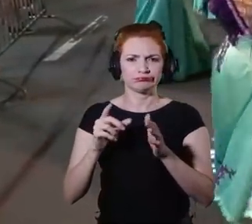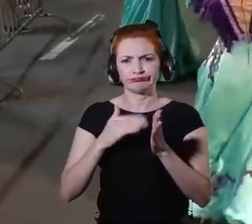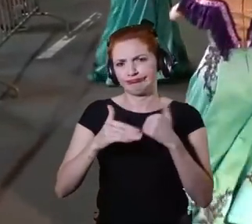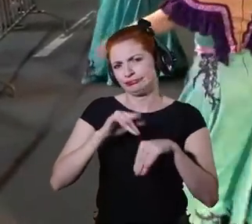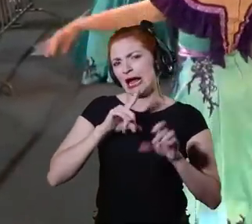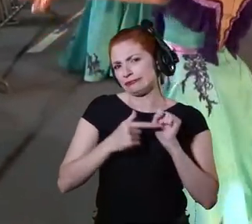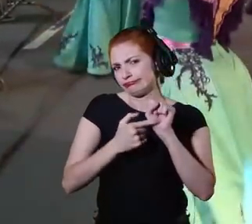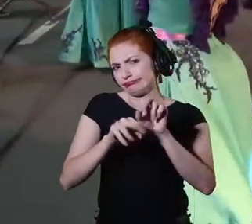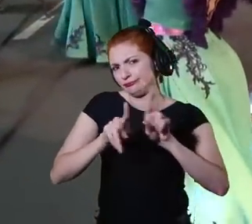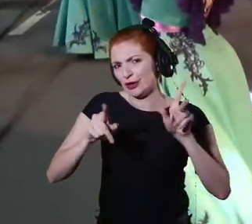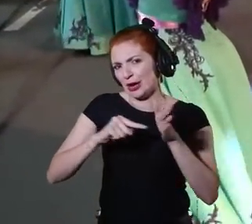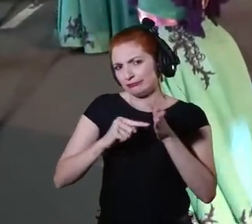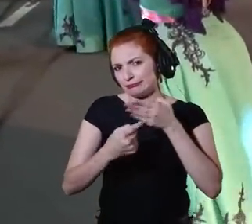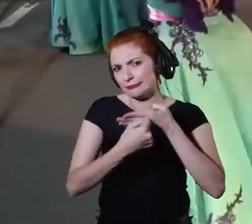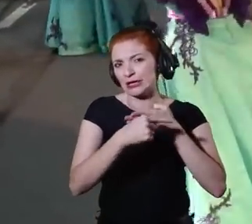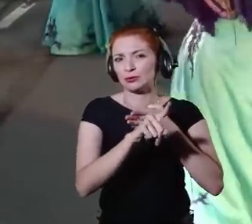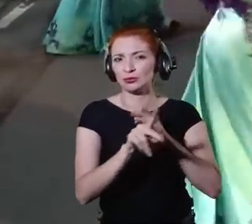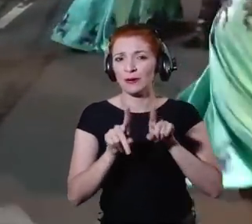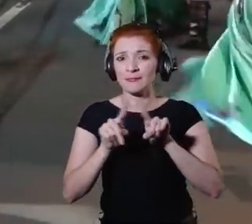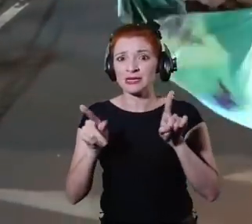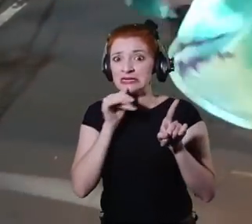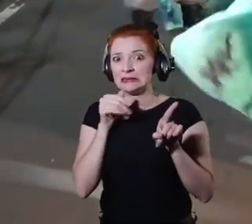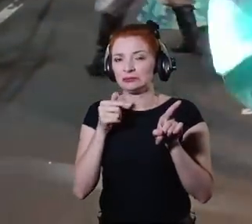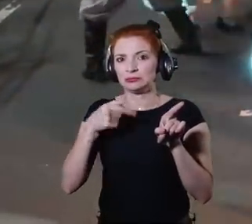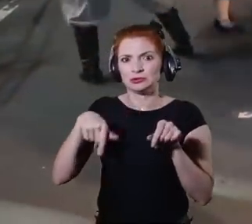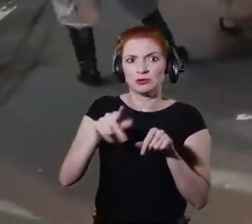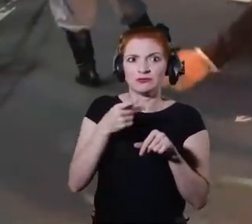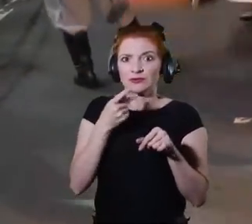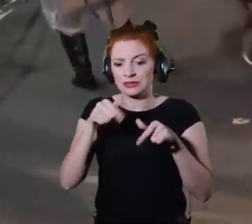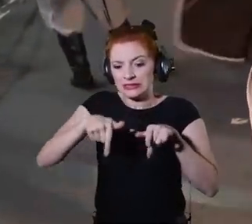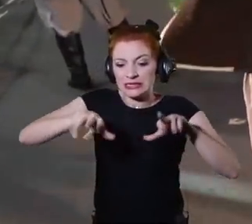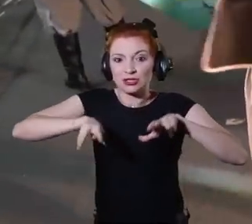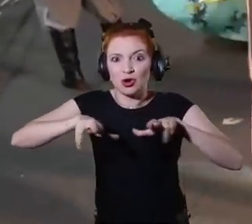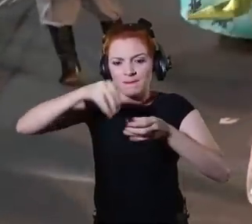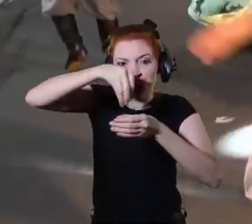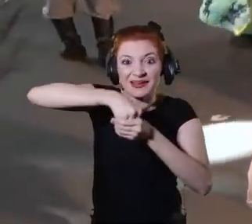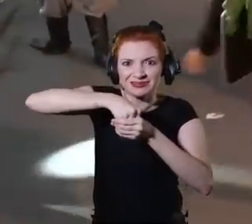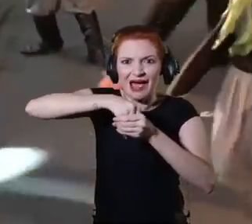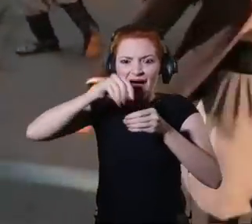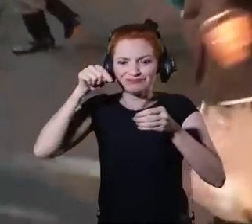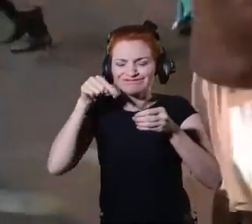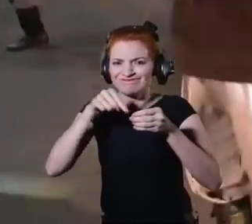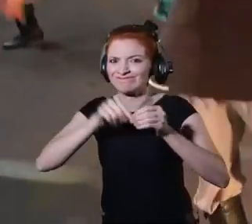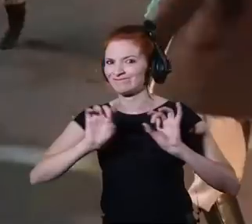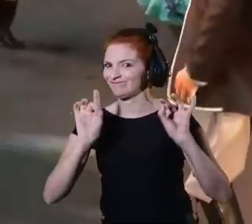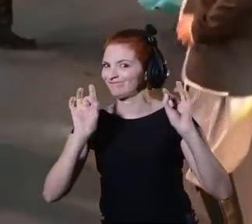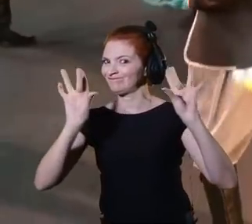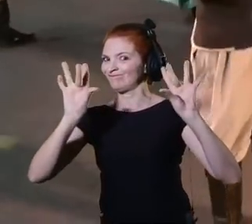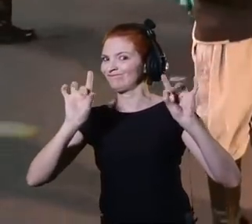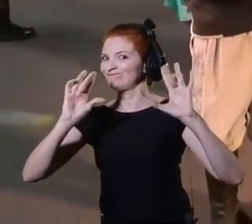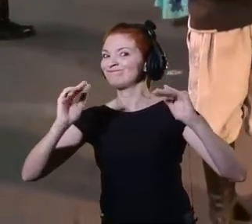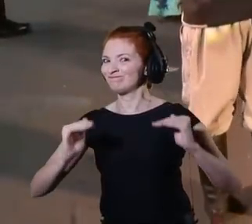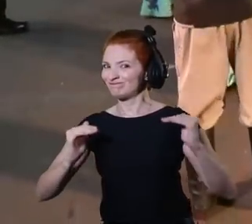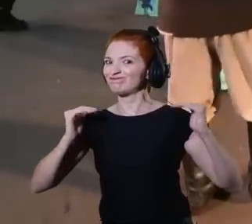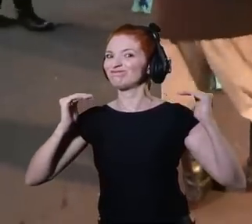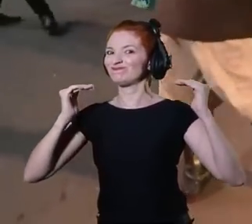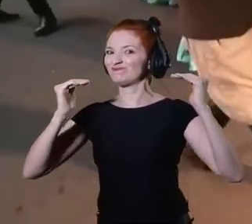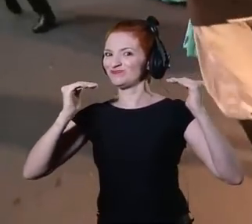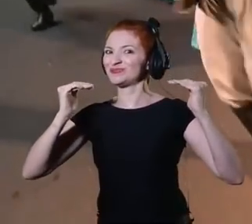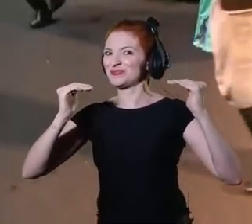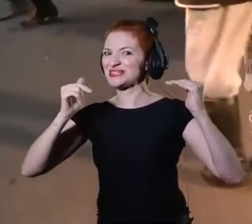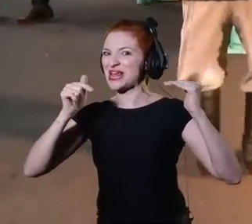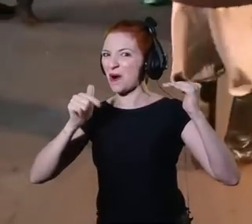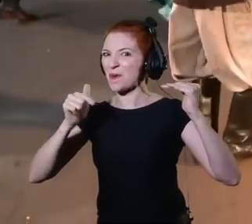simbologia. E nós aqui, falar em plantar para a nossa região é falar em algo muito sublime, muito nobre da nossa gente. E